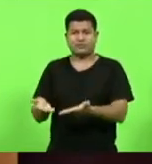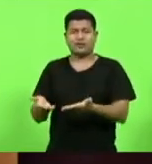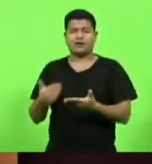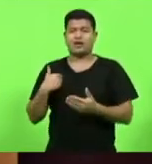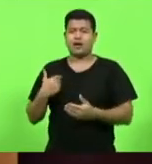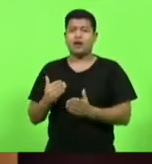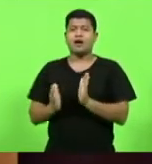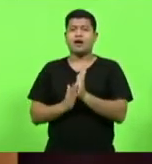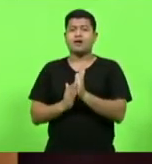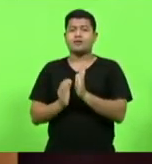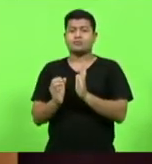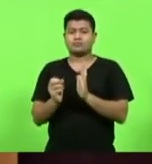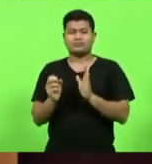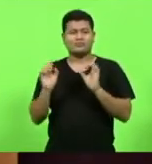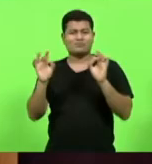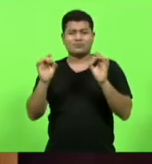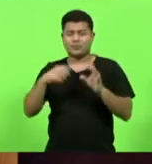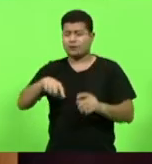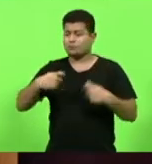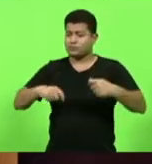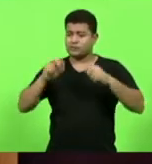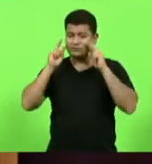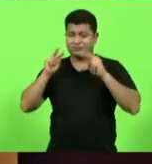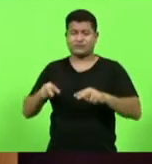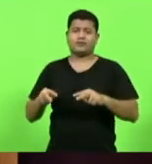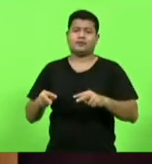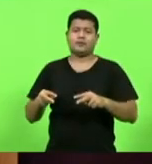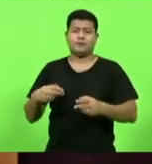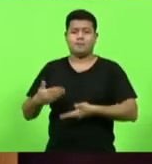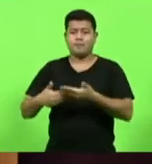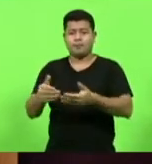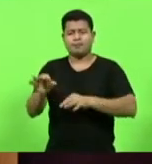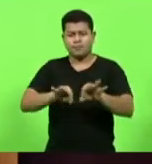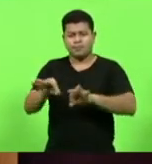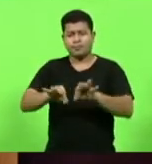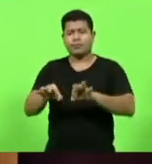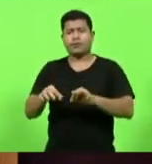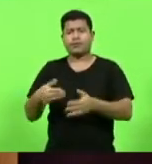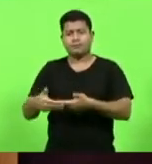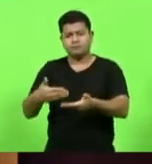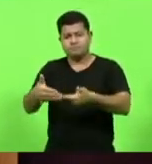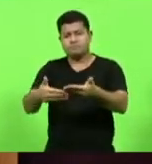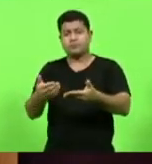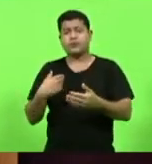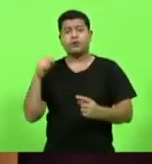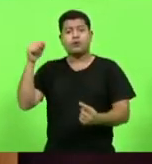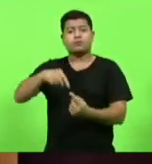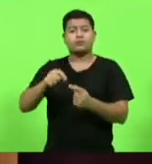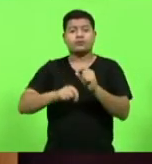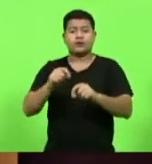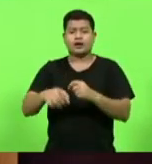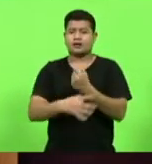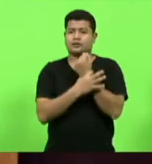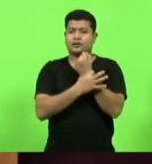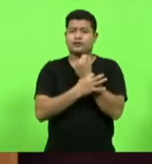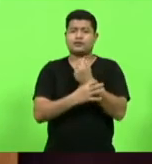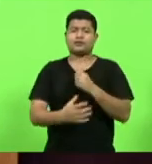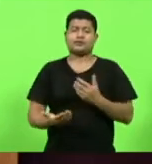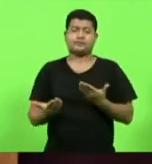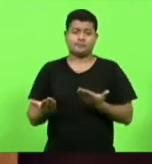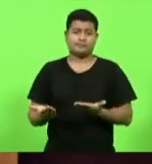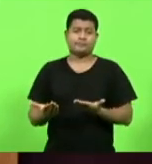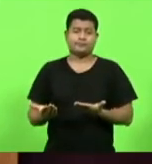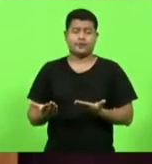a essa proposta. Vamos fazer os eventuais ajustes e necessários. O objetivo é garantir